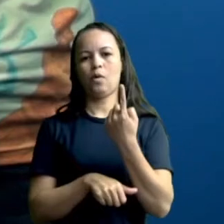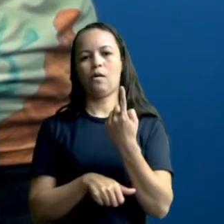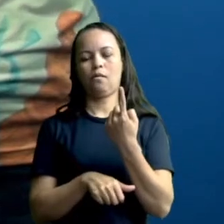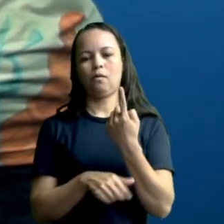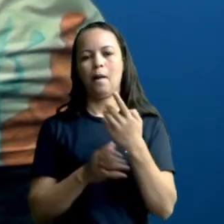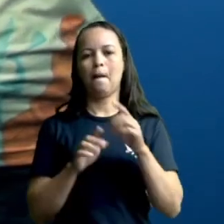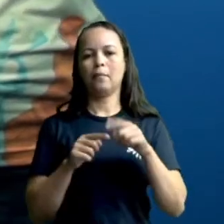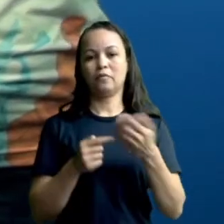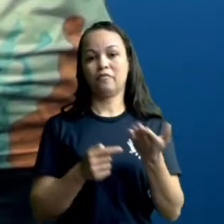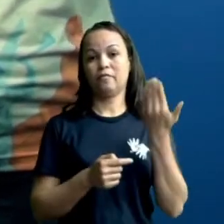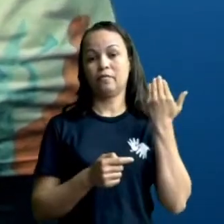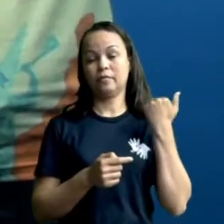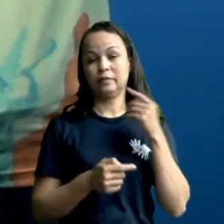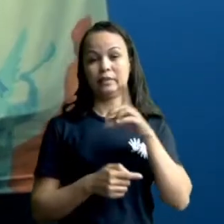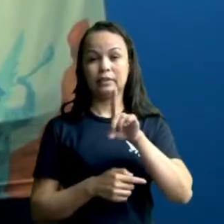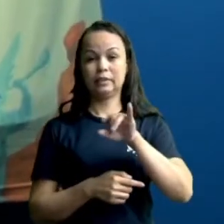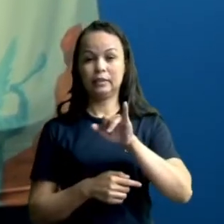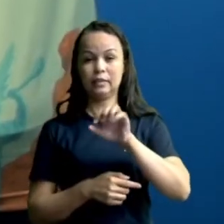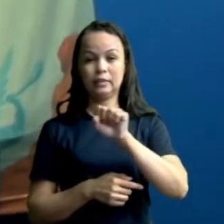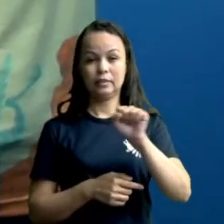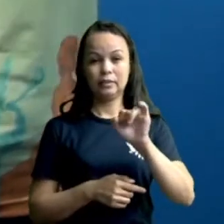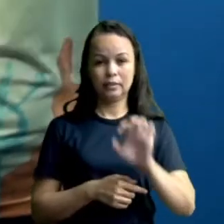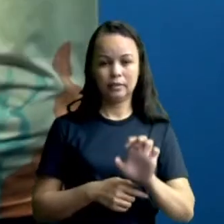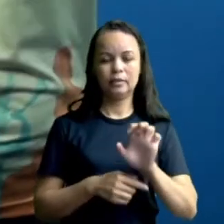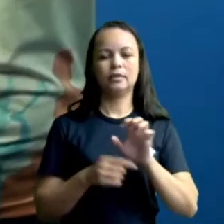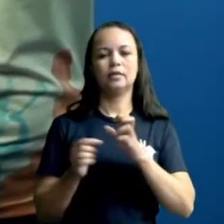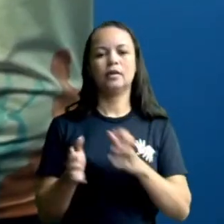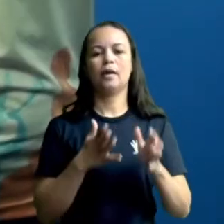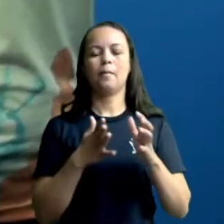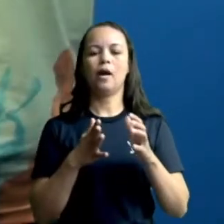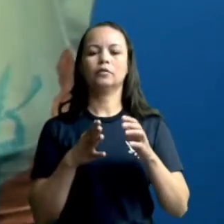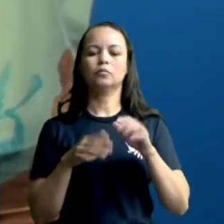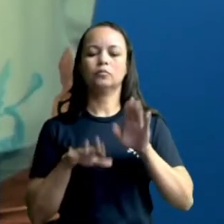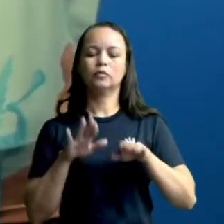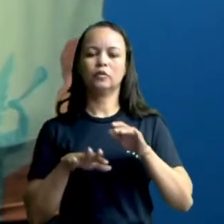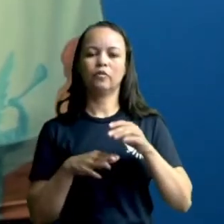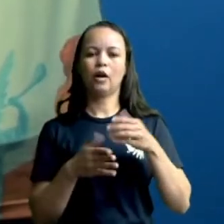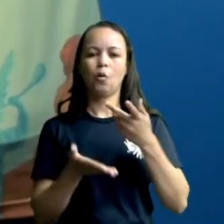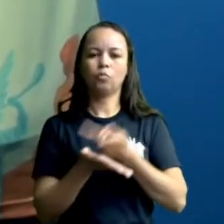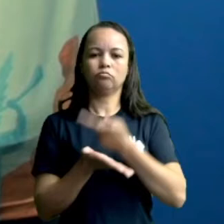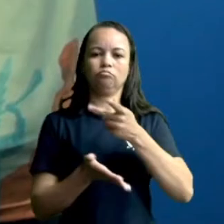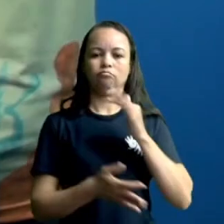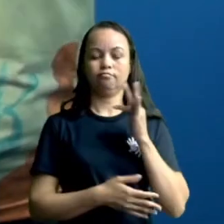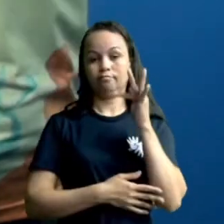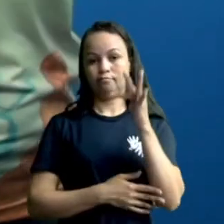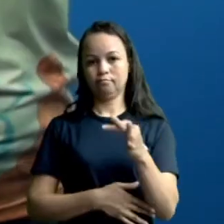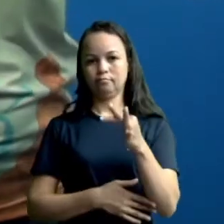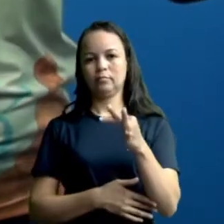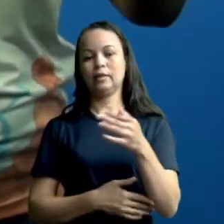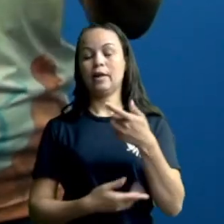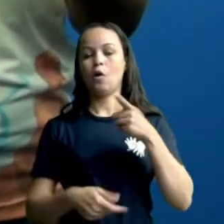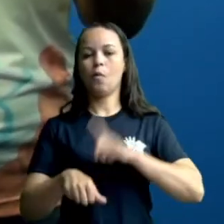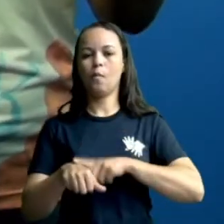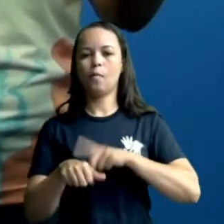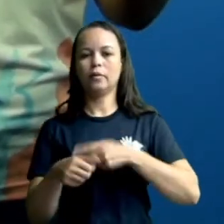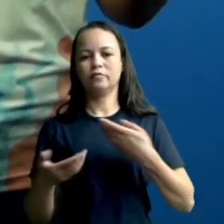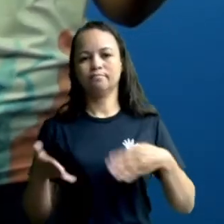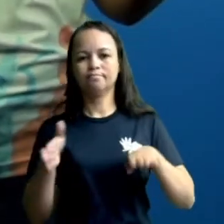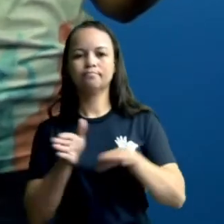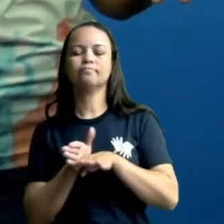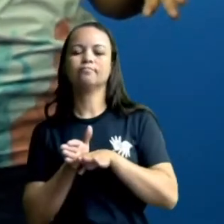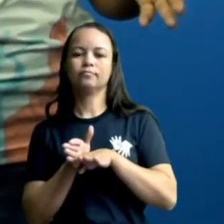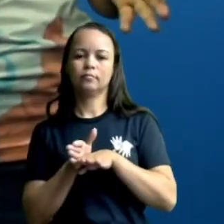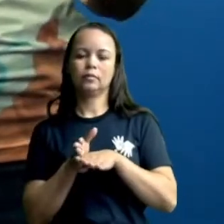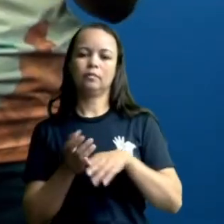a suposição é sobre alguma coisa que vai acontecer no futuro, que é a hora que ela vai chegar. Então, a